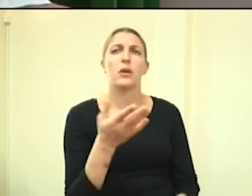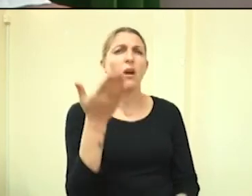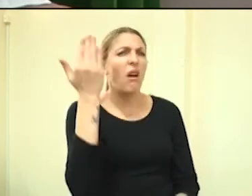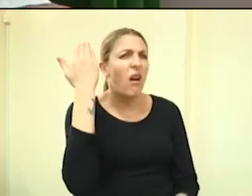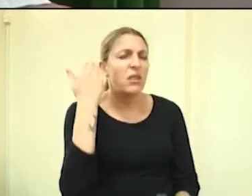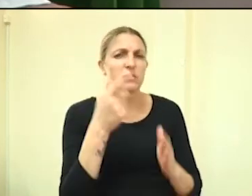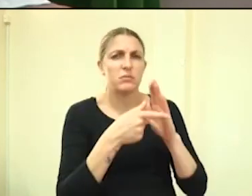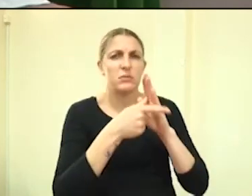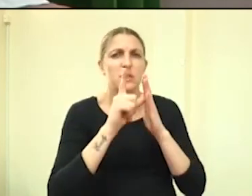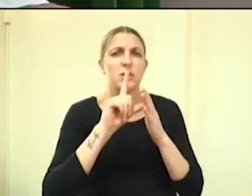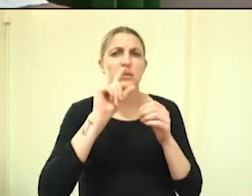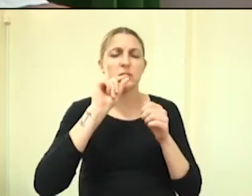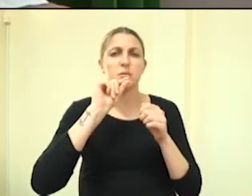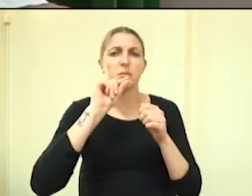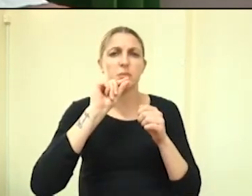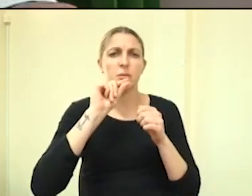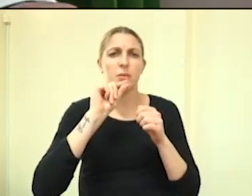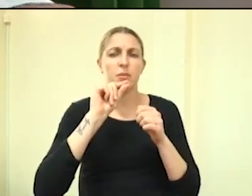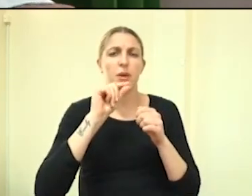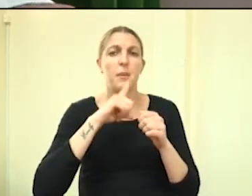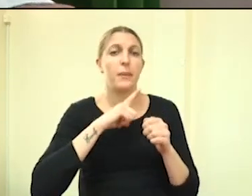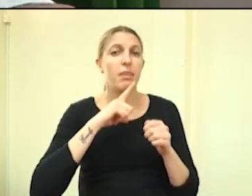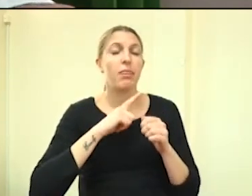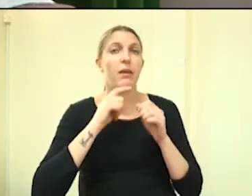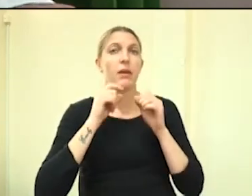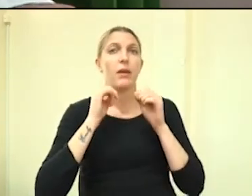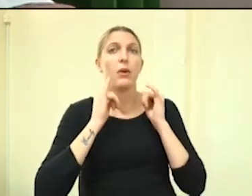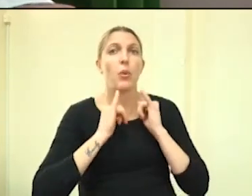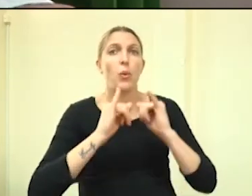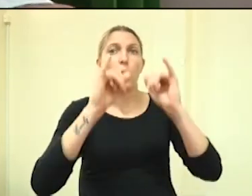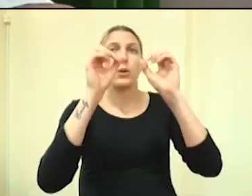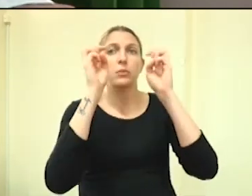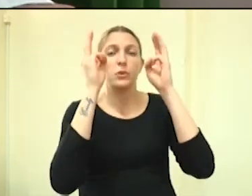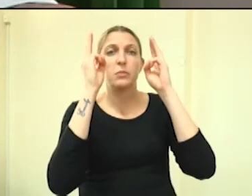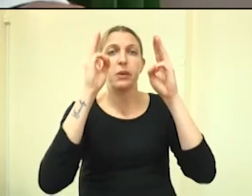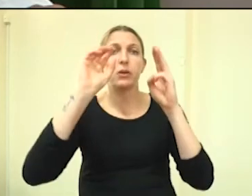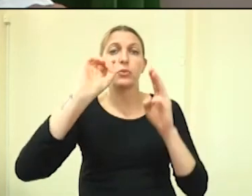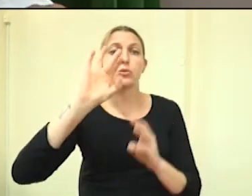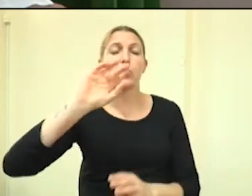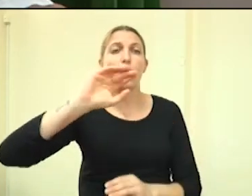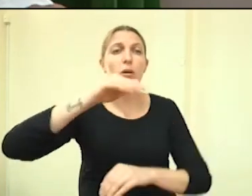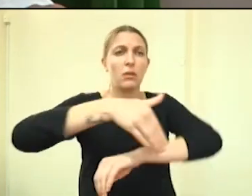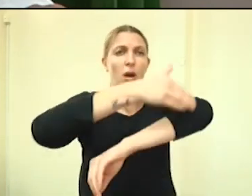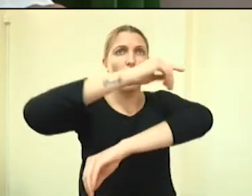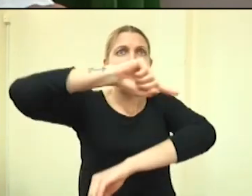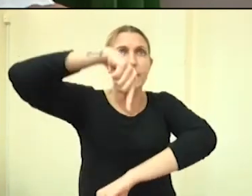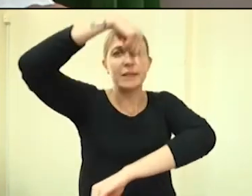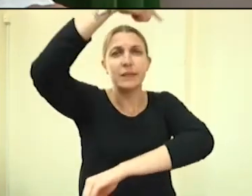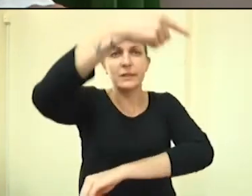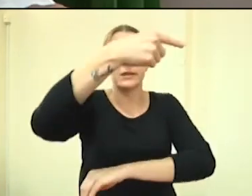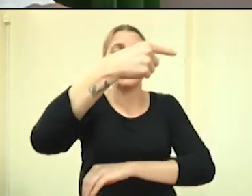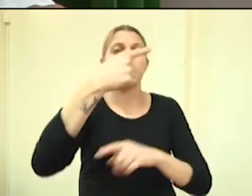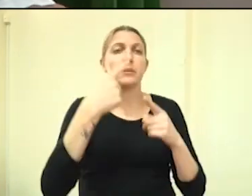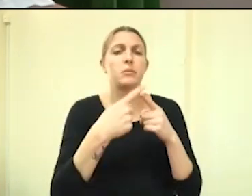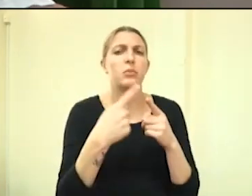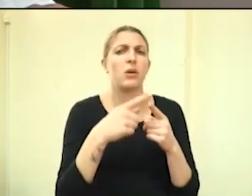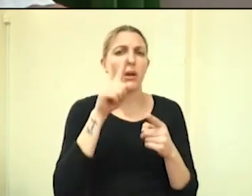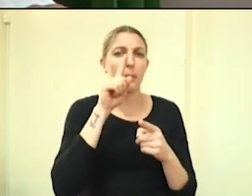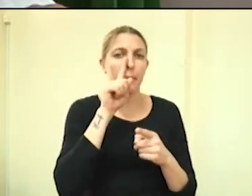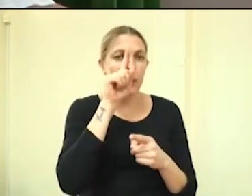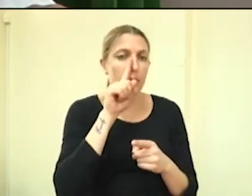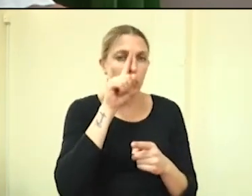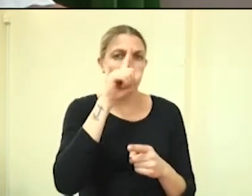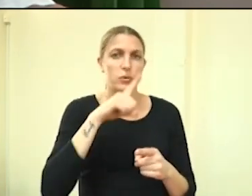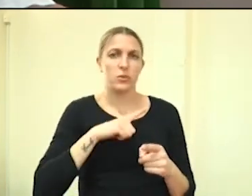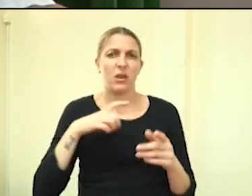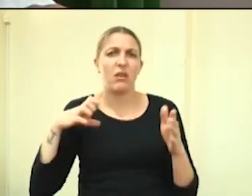as vans entrar lá até para não ter um transtorno de ter um acidente com as crianças lá. Então, gostaria, vereadora, como